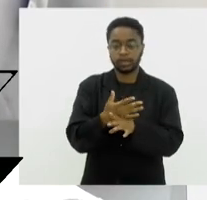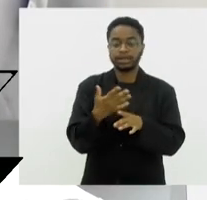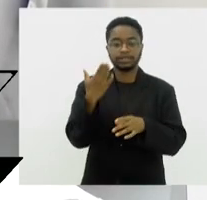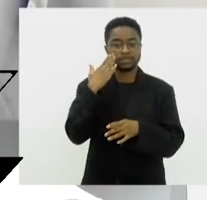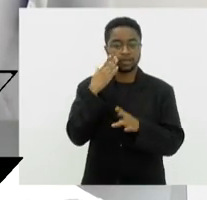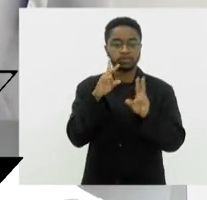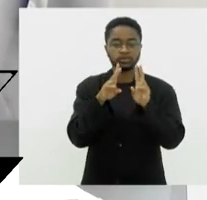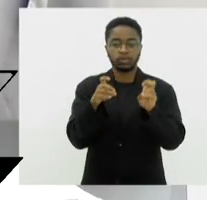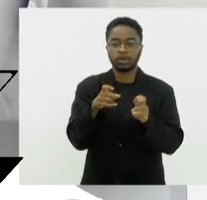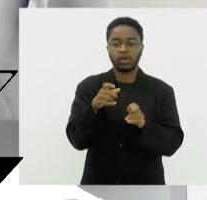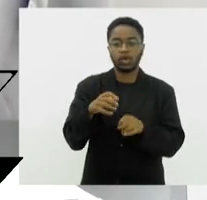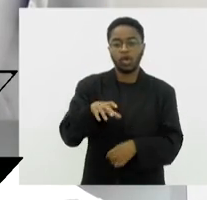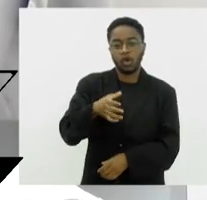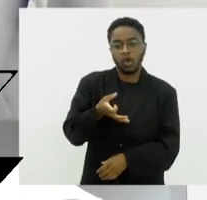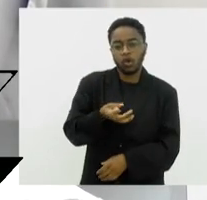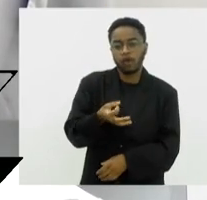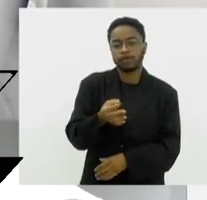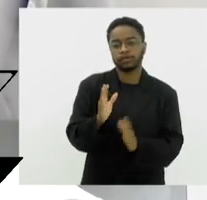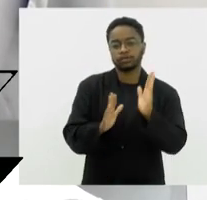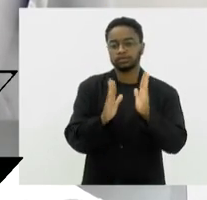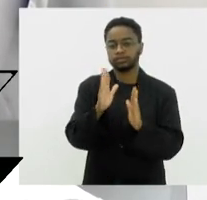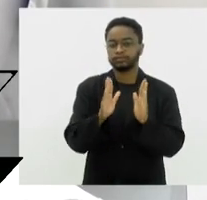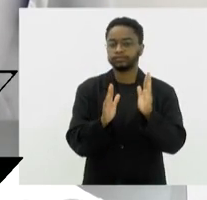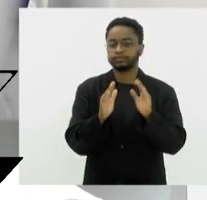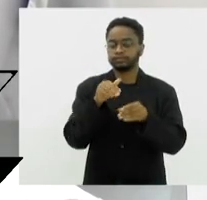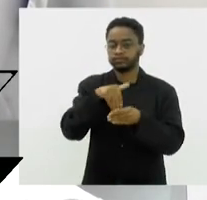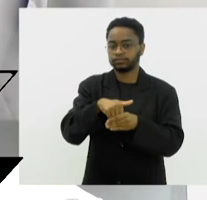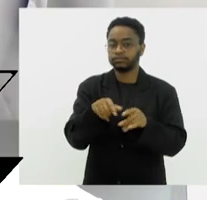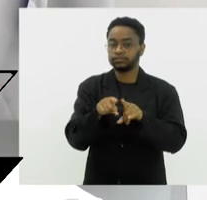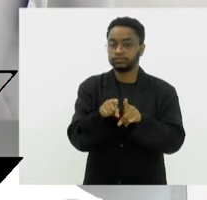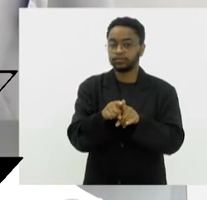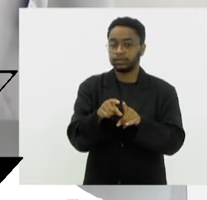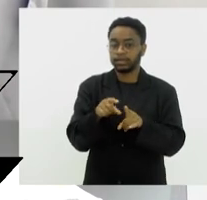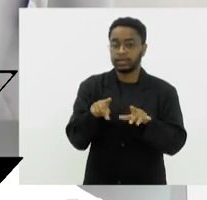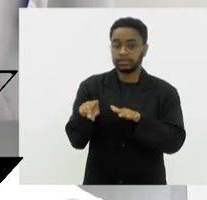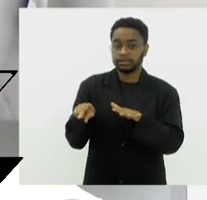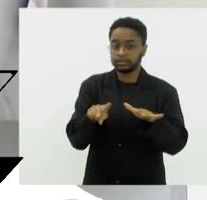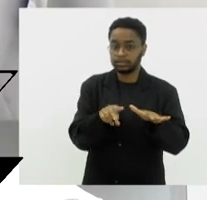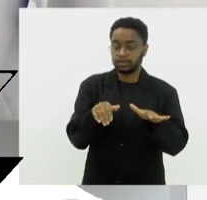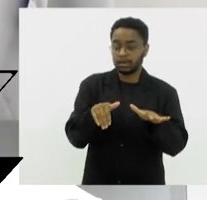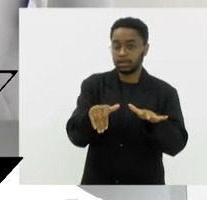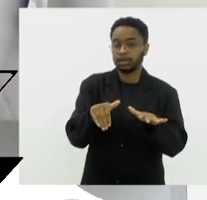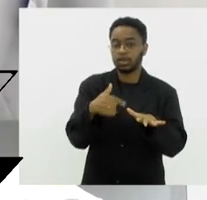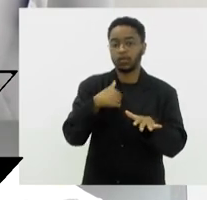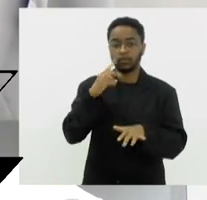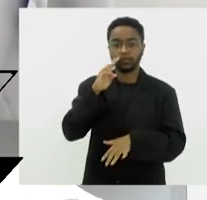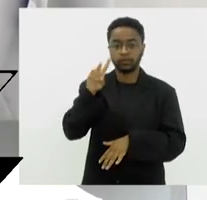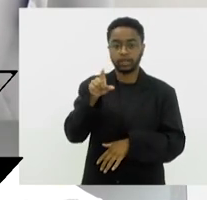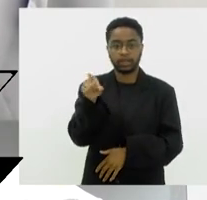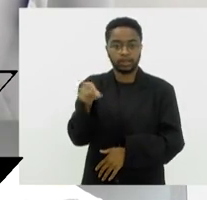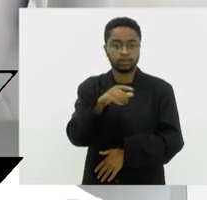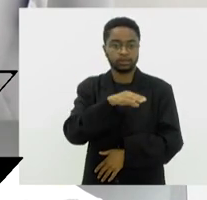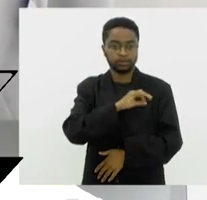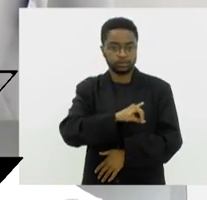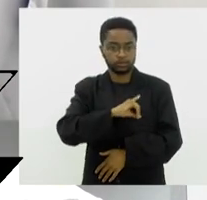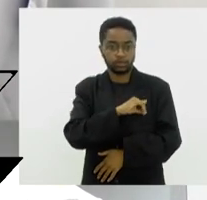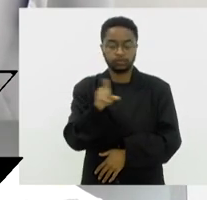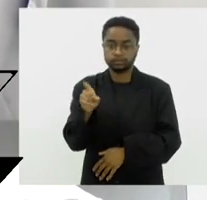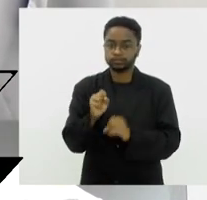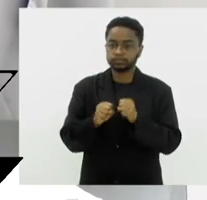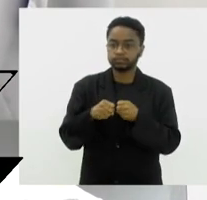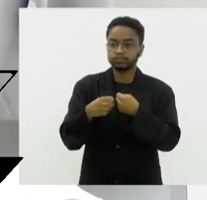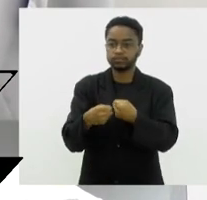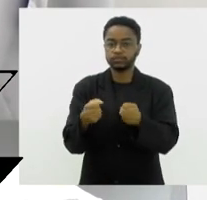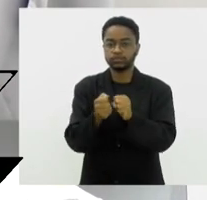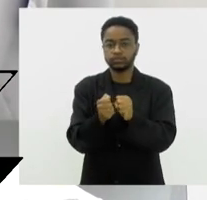vista eleitoreiro, e aí pude presenciar essa semana com Vossa Excelência lá no seu município de Itaboraí, o esforço de Vossa Excelência do